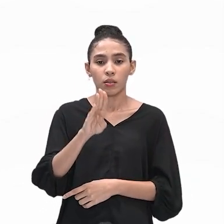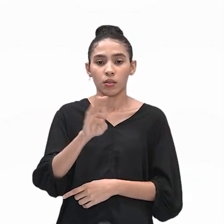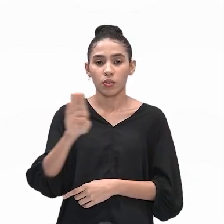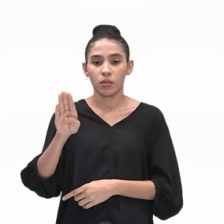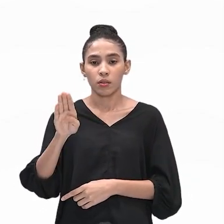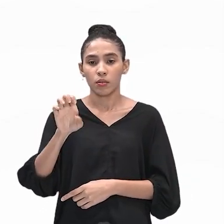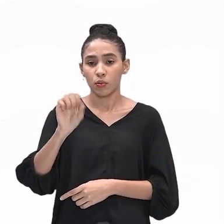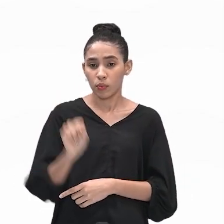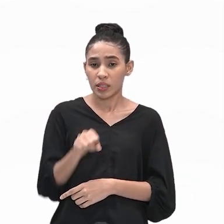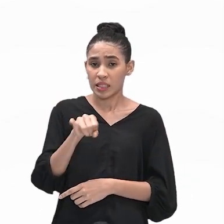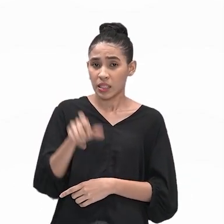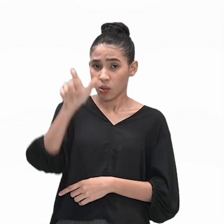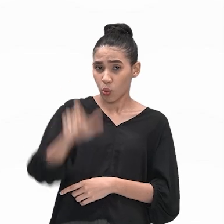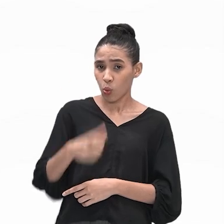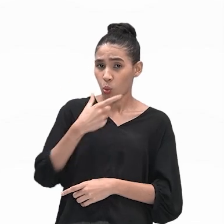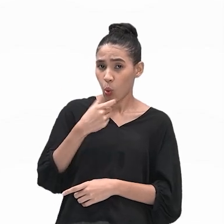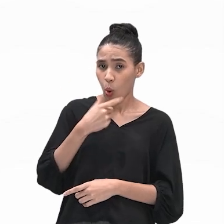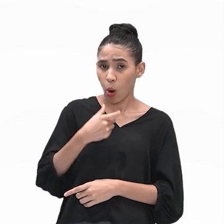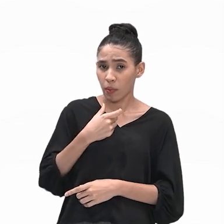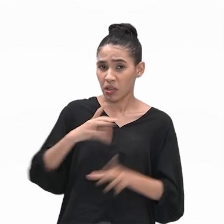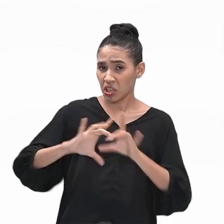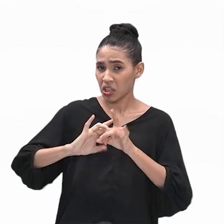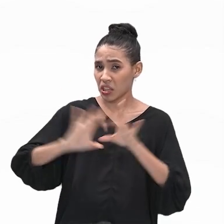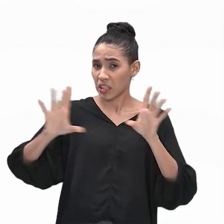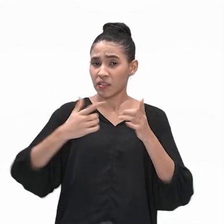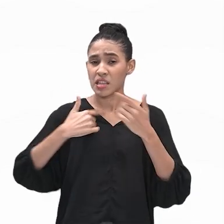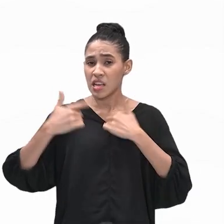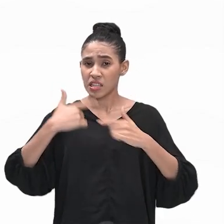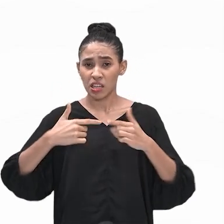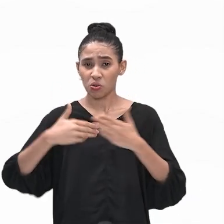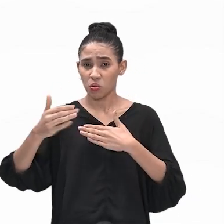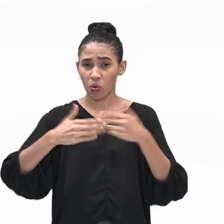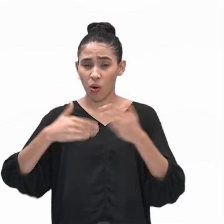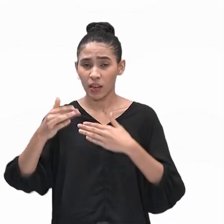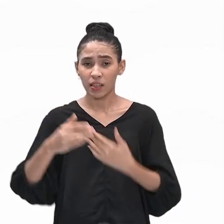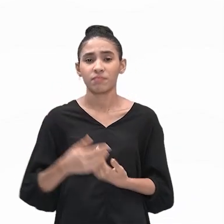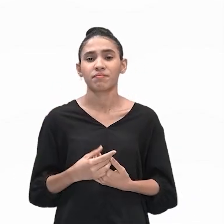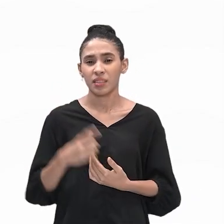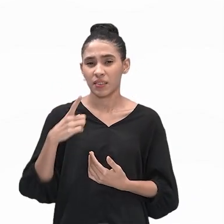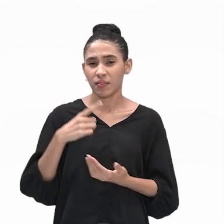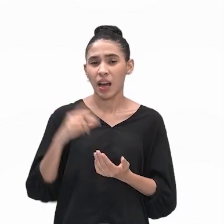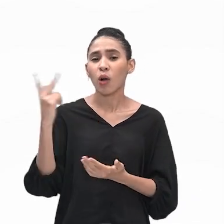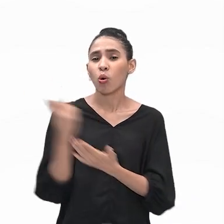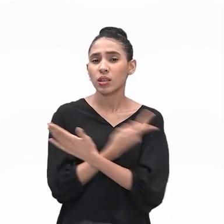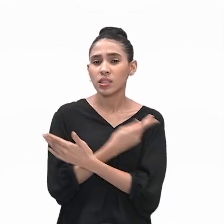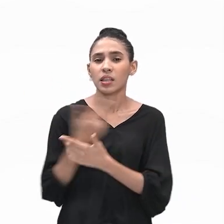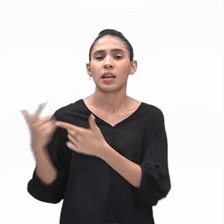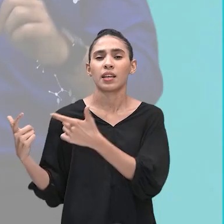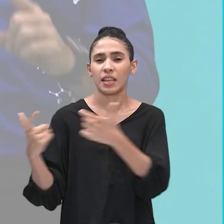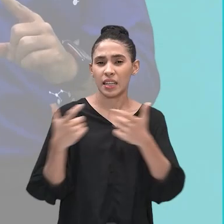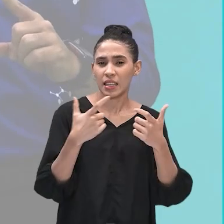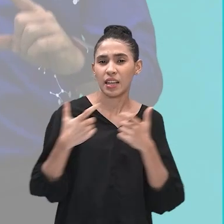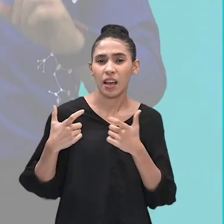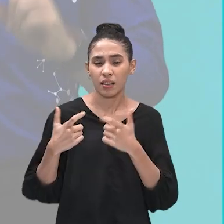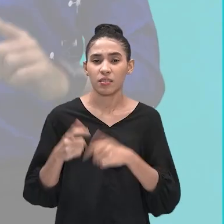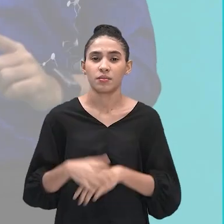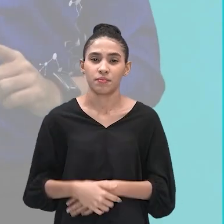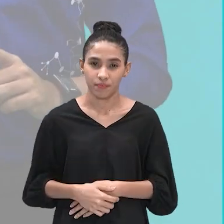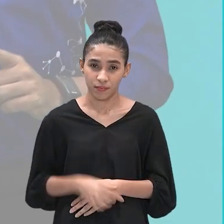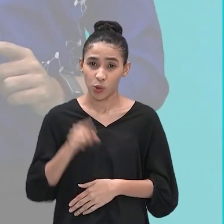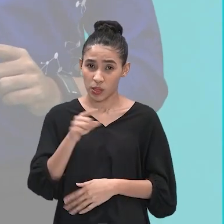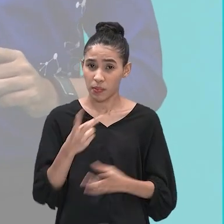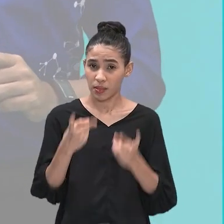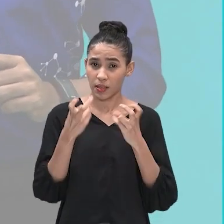se o homem for deixado à vontade, haverá uma guerra de todos contra todos. Então, vejam